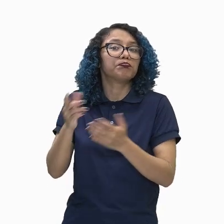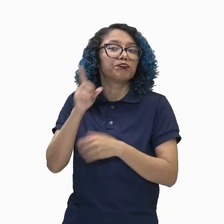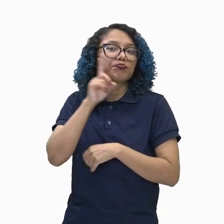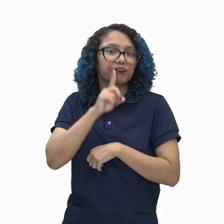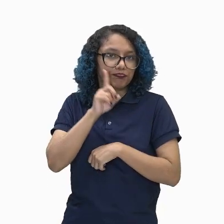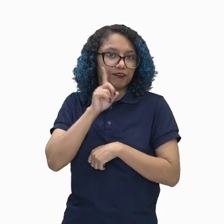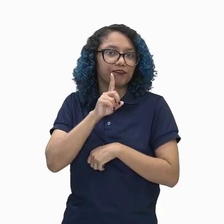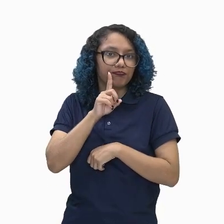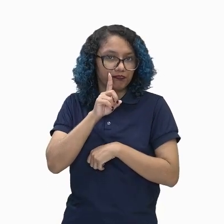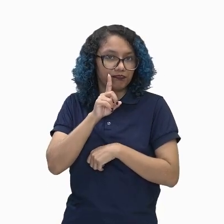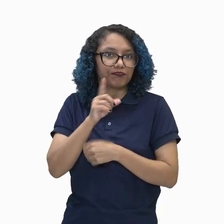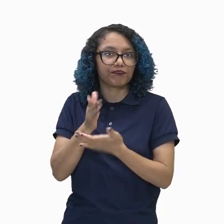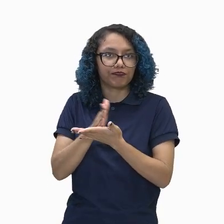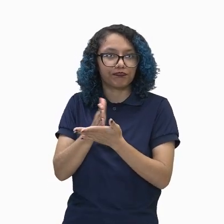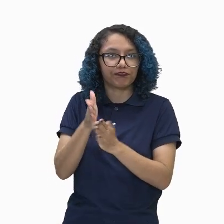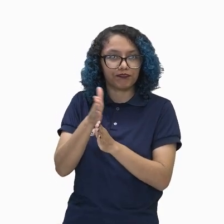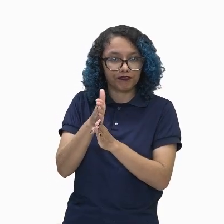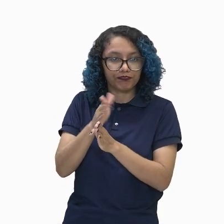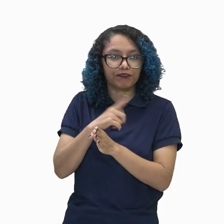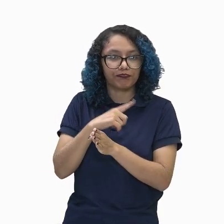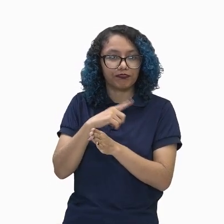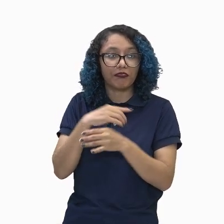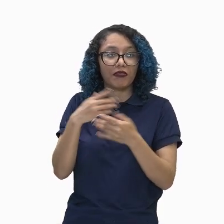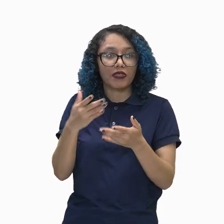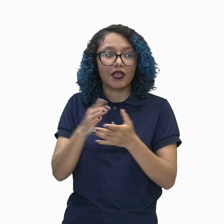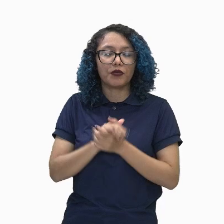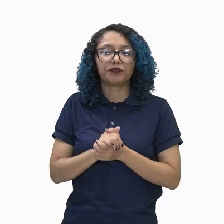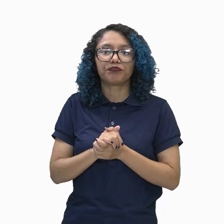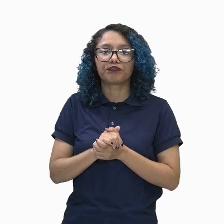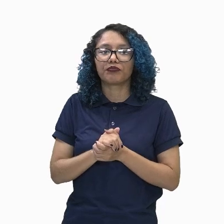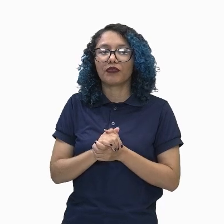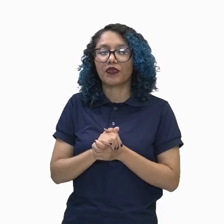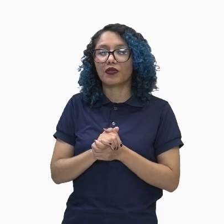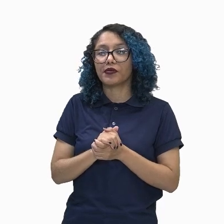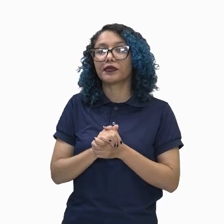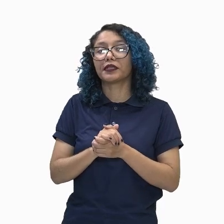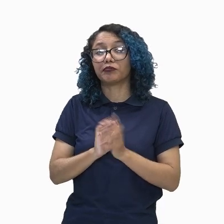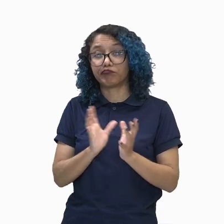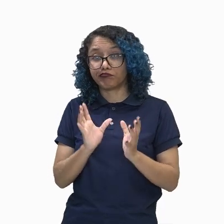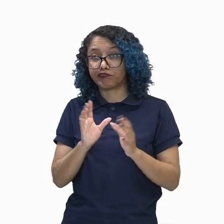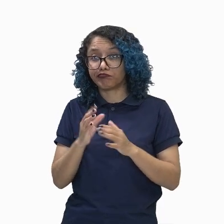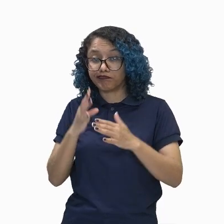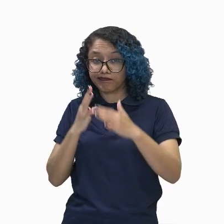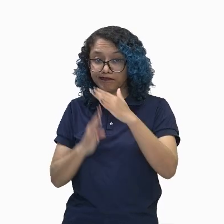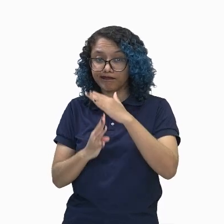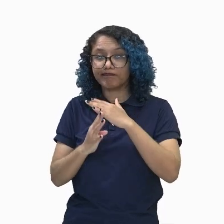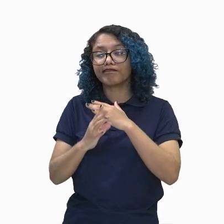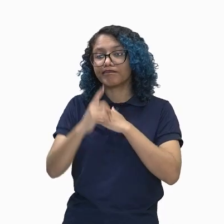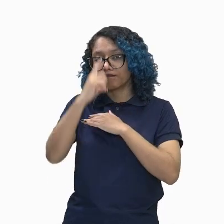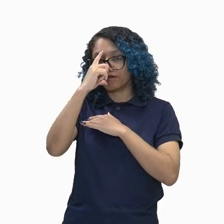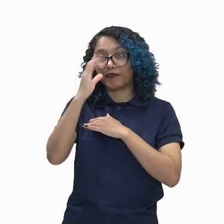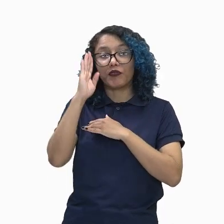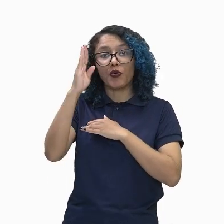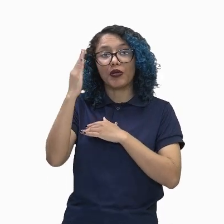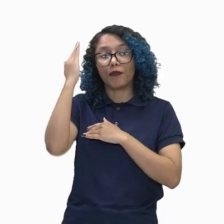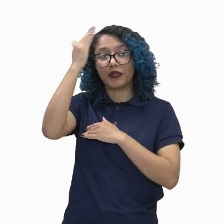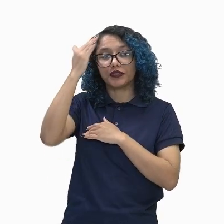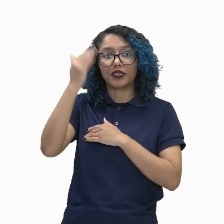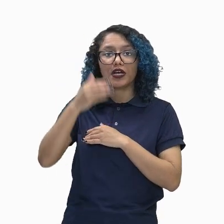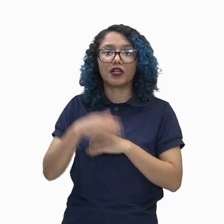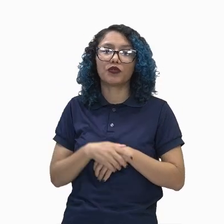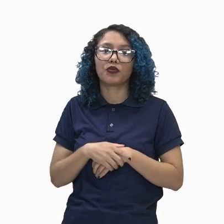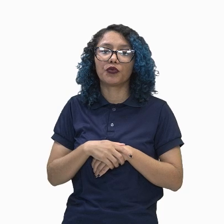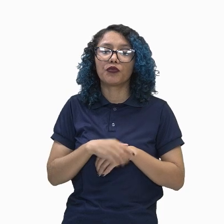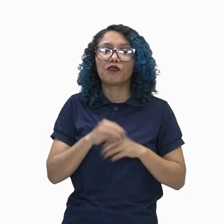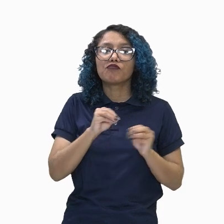América. Então, os imigrantes latinos, principalmente os mexicanos, eles acabam se dirigindo para onde? Para os